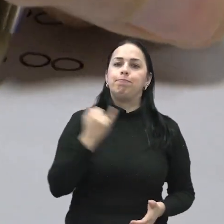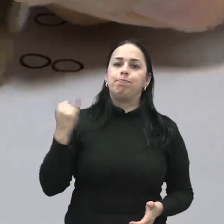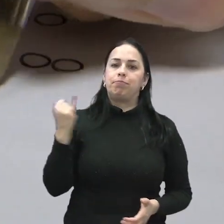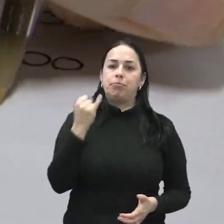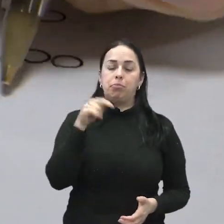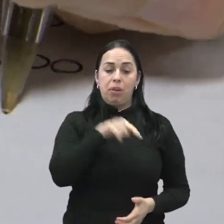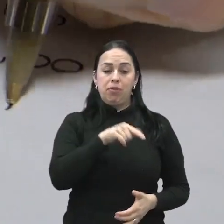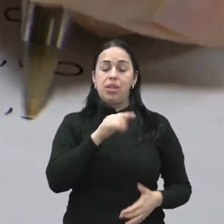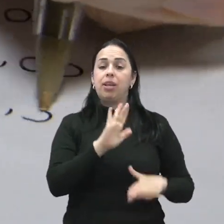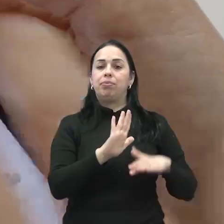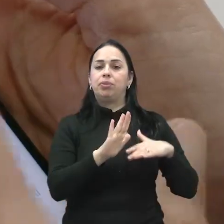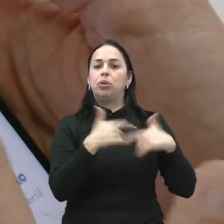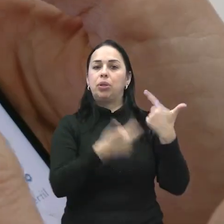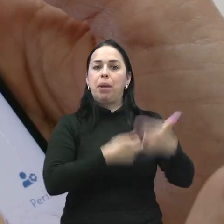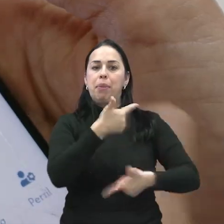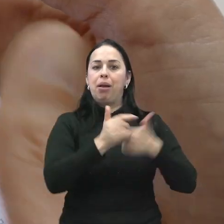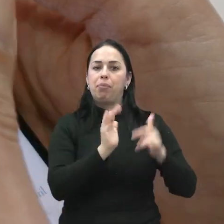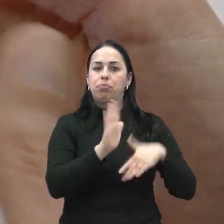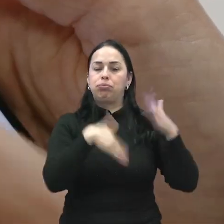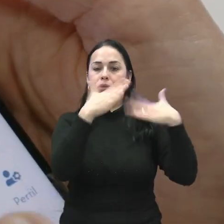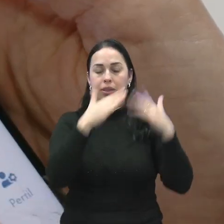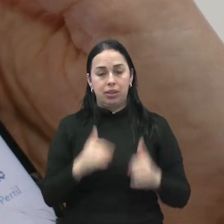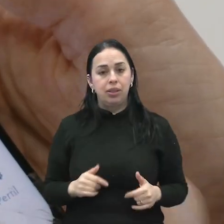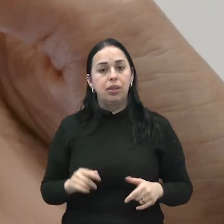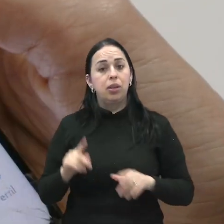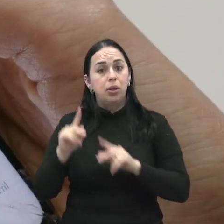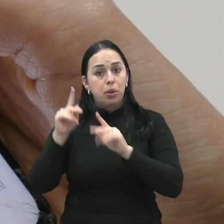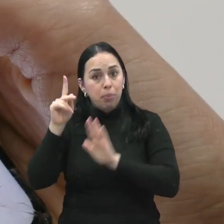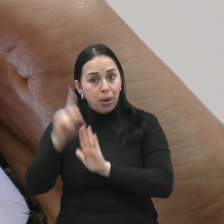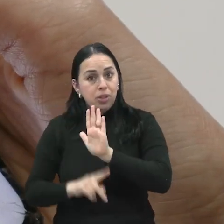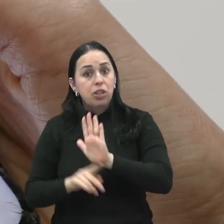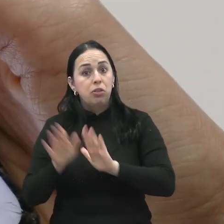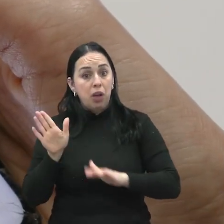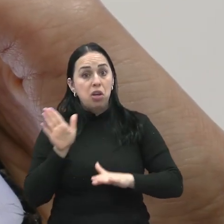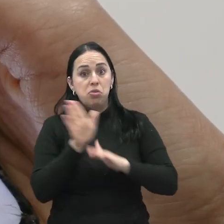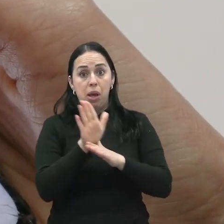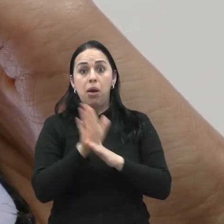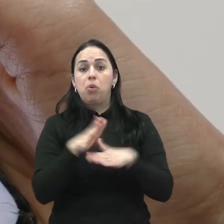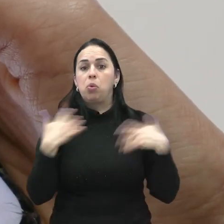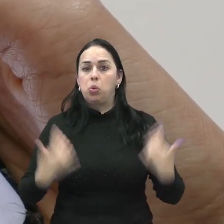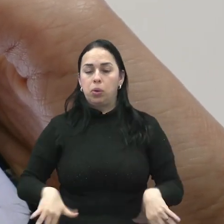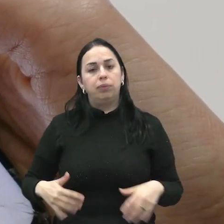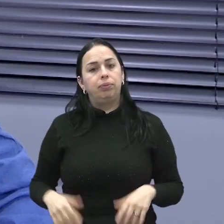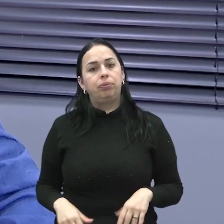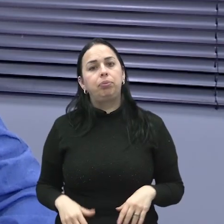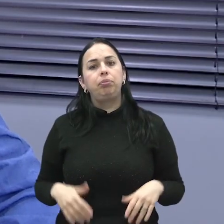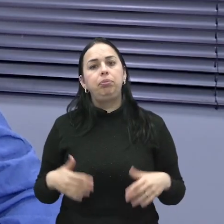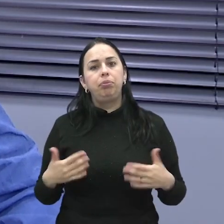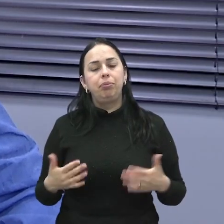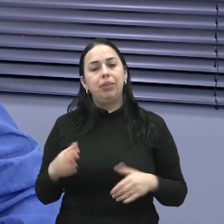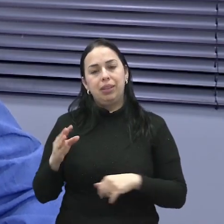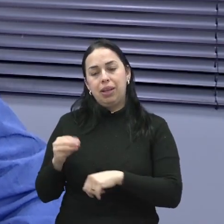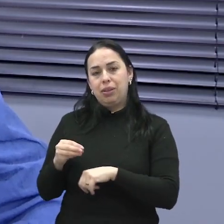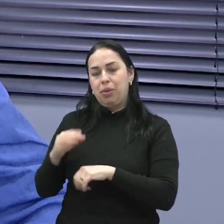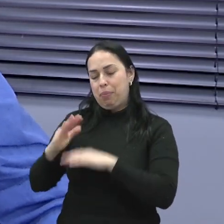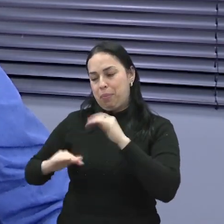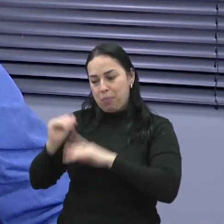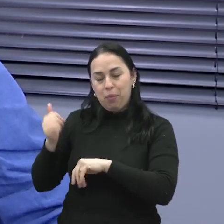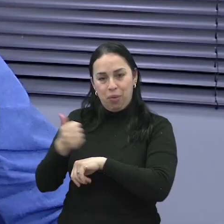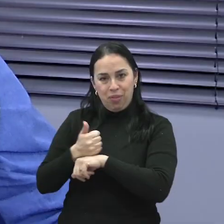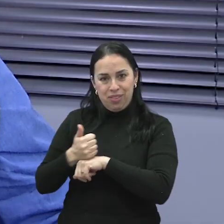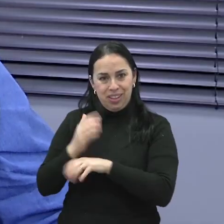fundamental para a sequência da carreira, e o programa de renegociação pode ajudar muito nisso. Aí cabe aquela dica